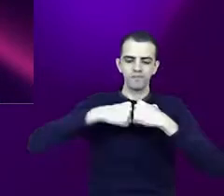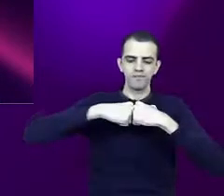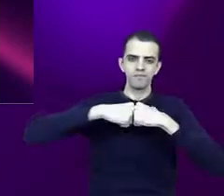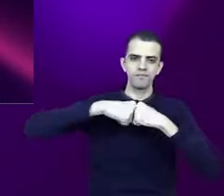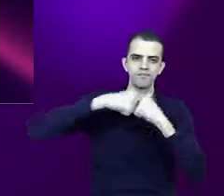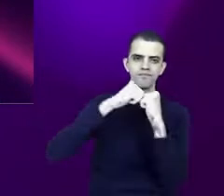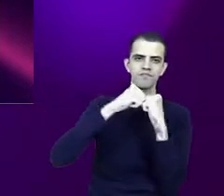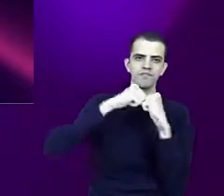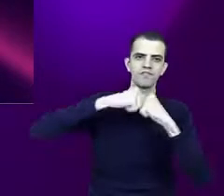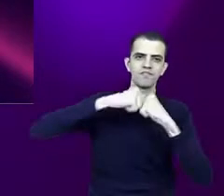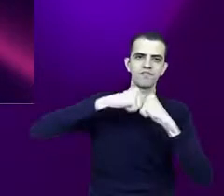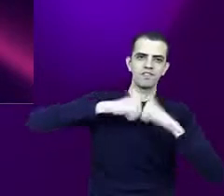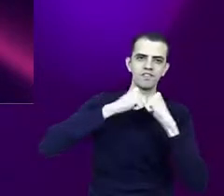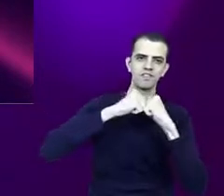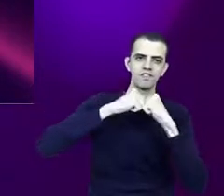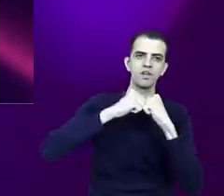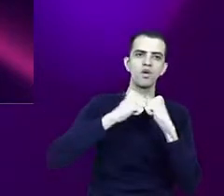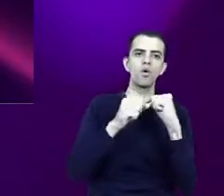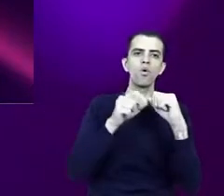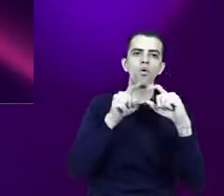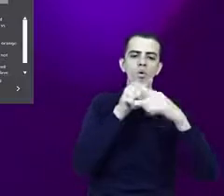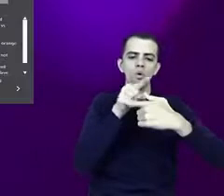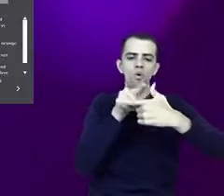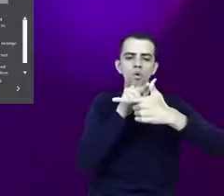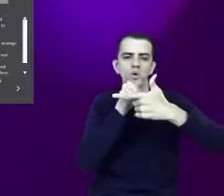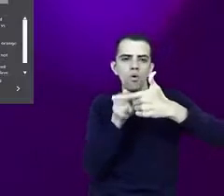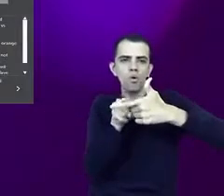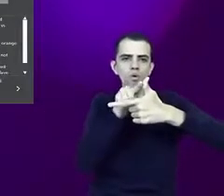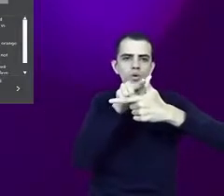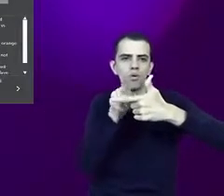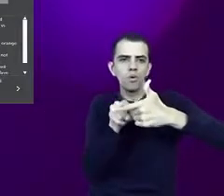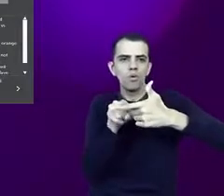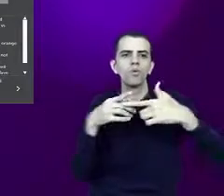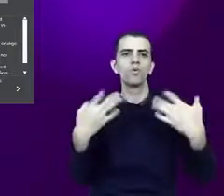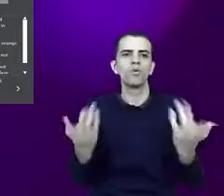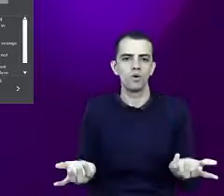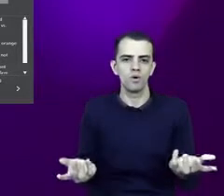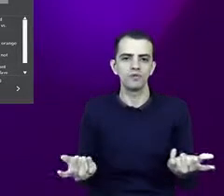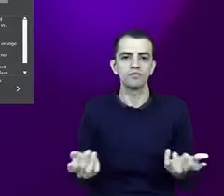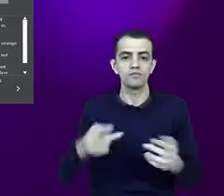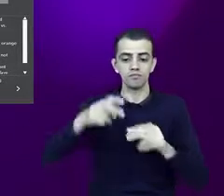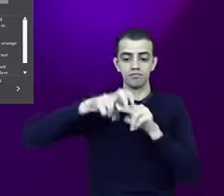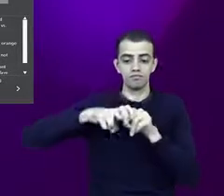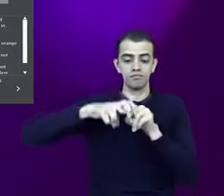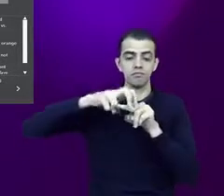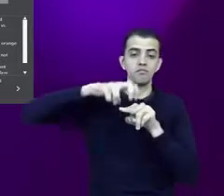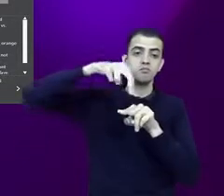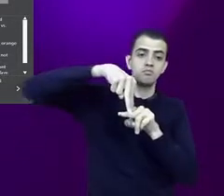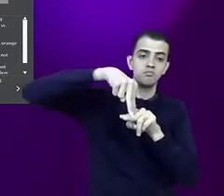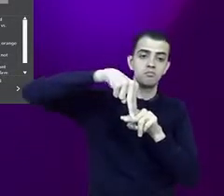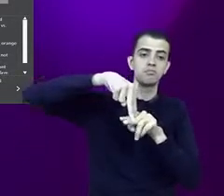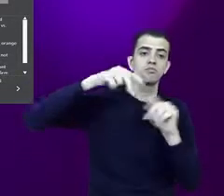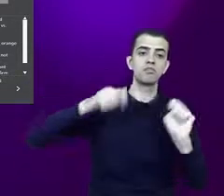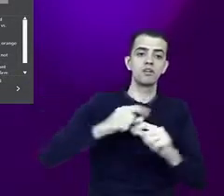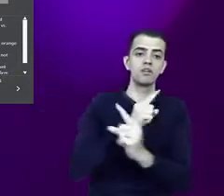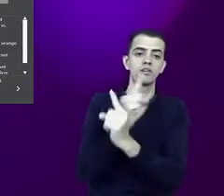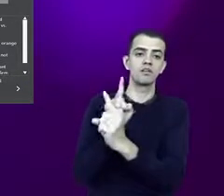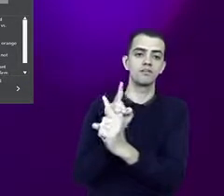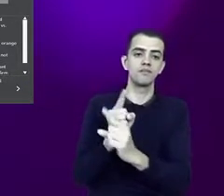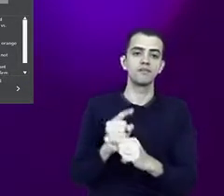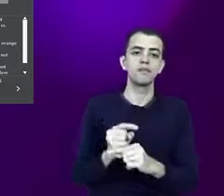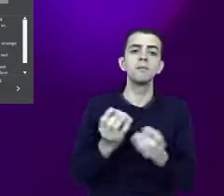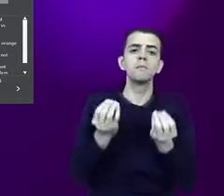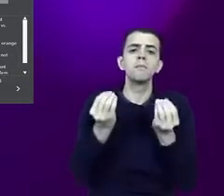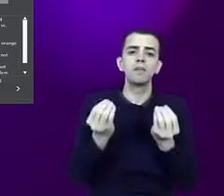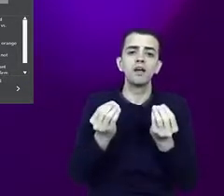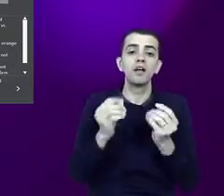ortostatismo como na posição assentada, né? E isso é tudo para isso aqui, ó, para gerar